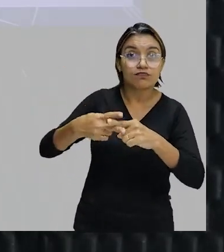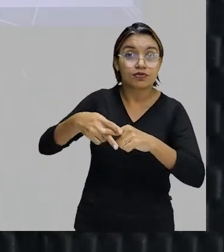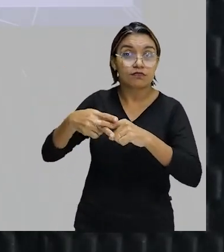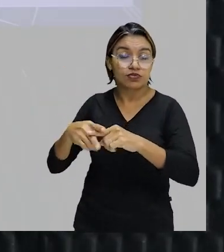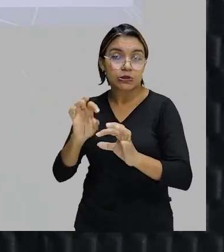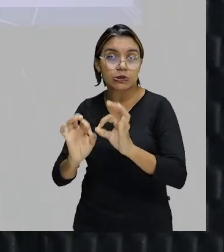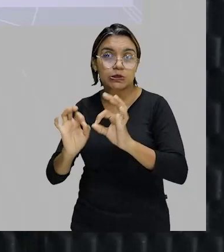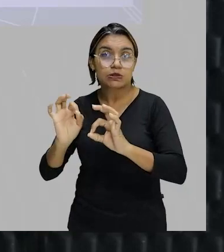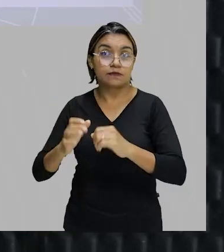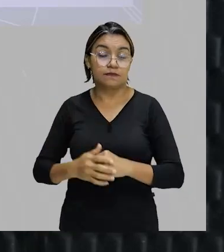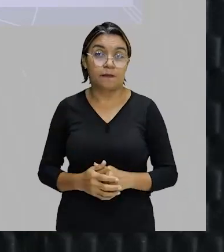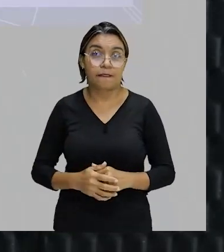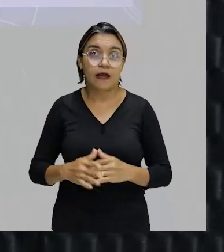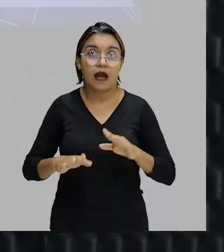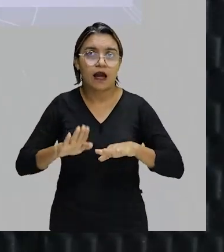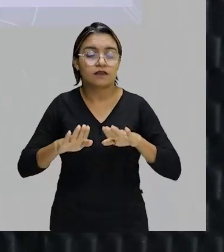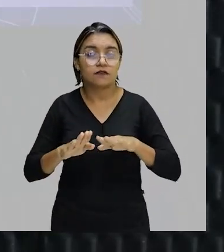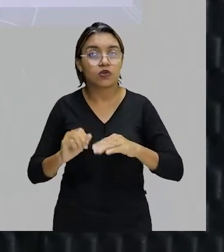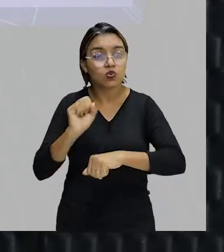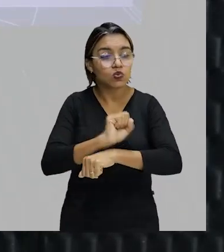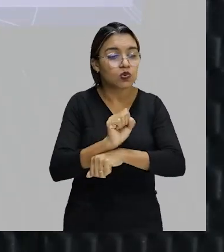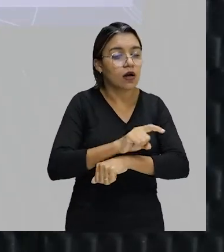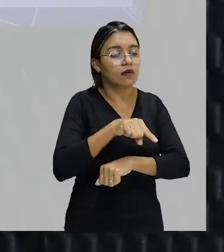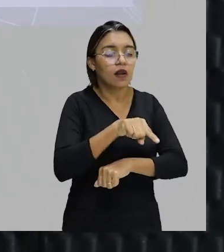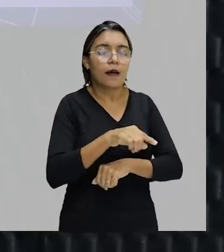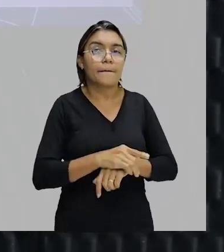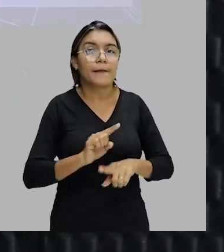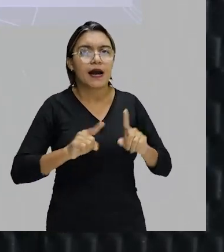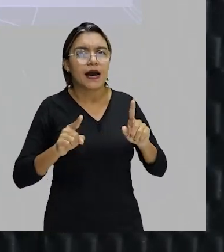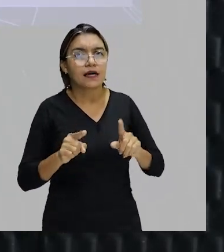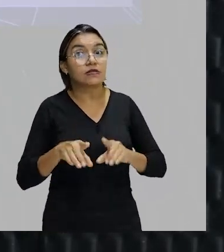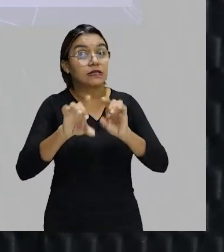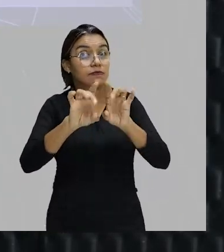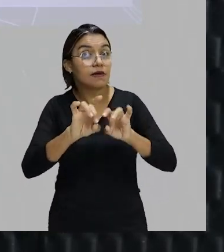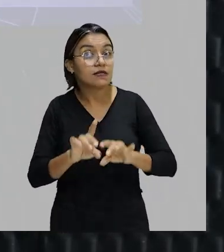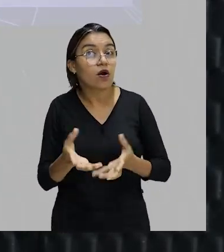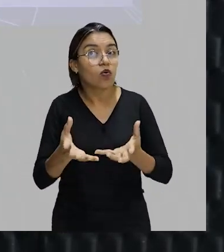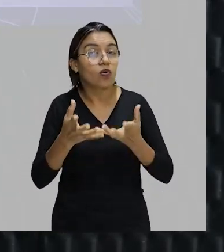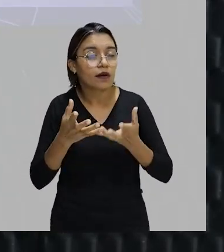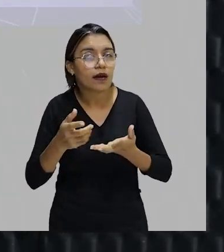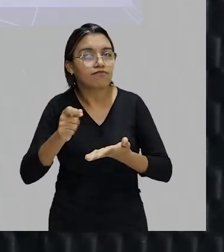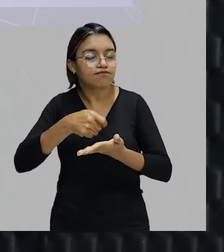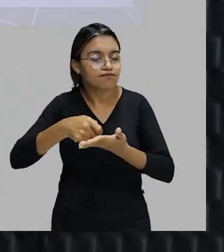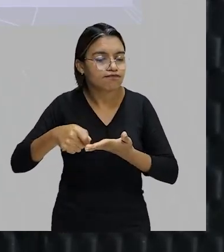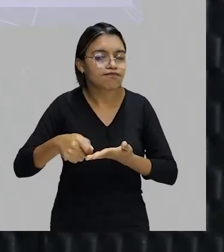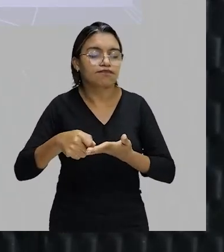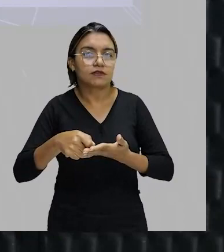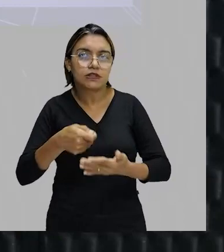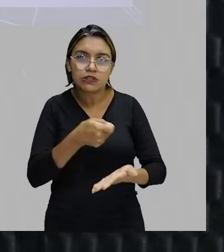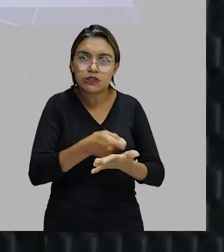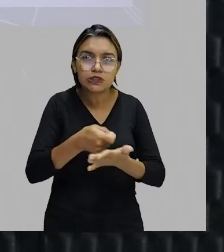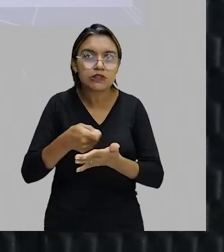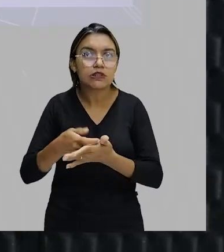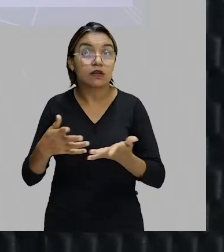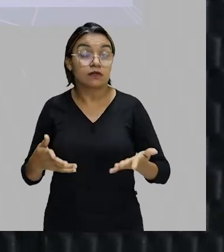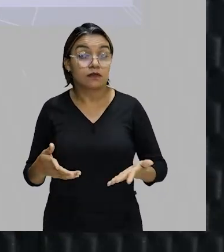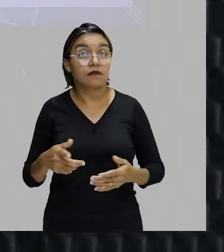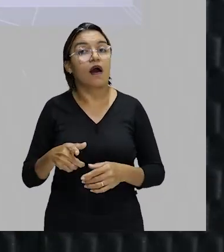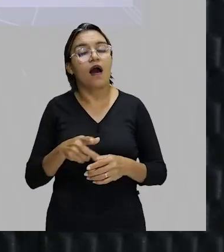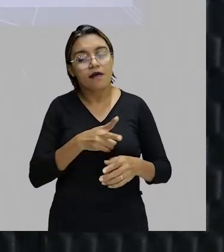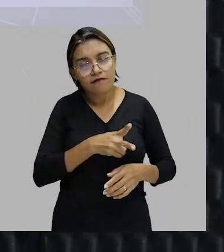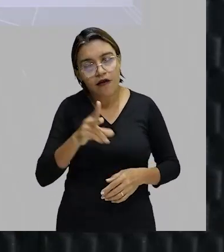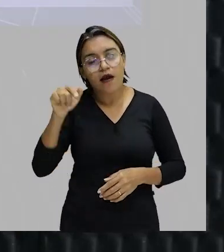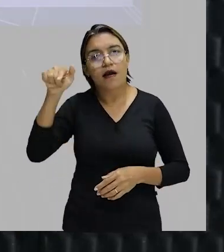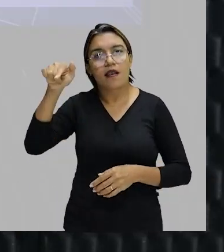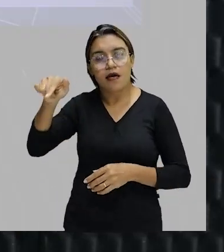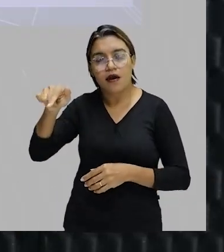exemplo, um carro novo, às vezes o carro está lá, mas quando tu quer um carro específico, ó, tá aqui, eu quero desse jeitinho bem que é o cara, beleza. A gente vai mandar